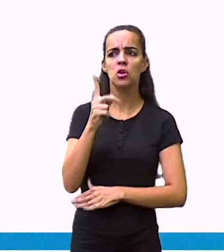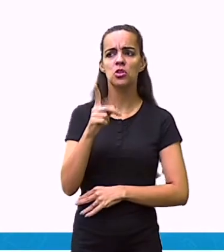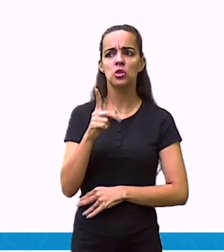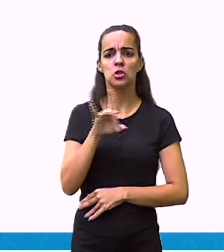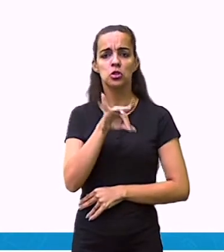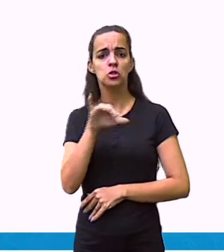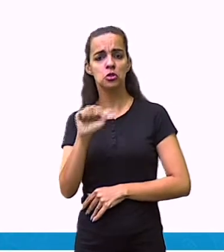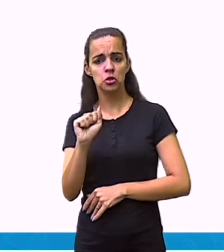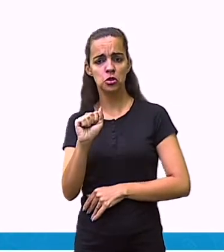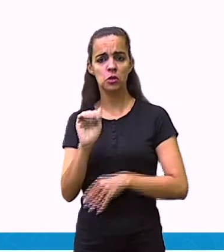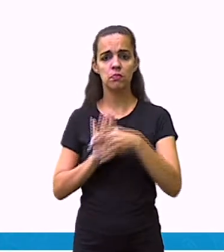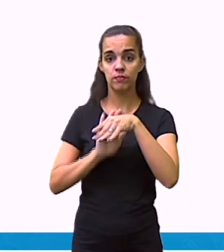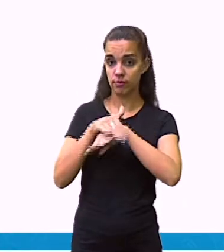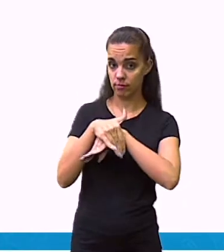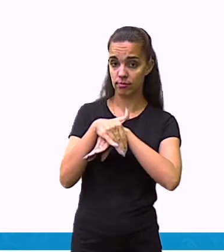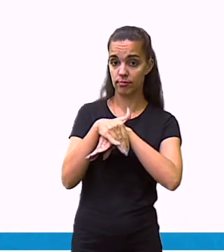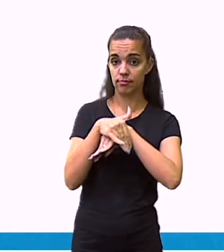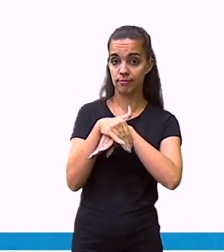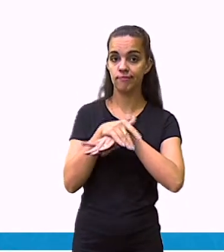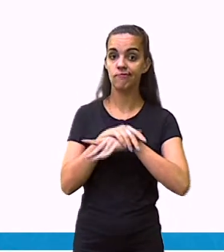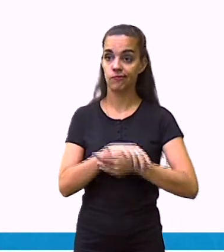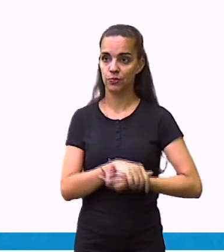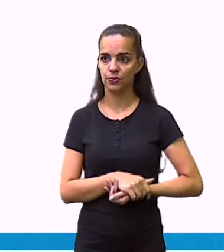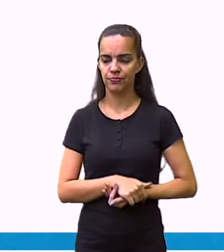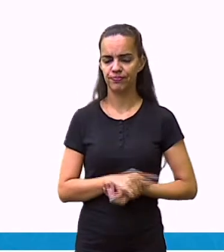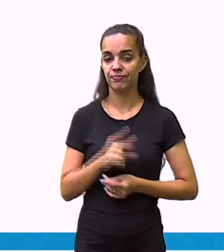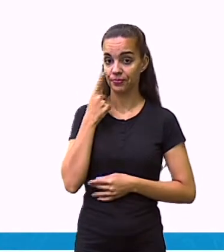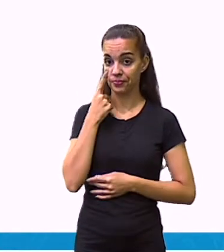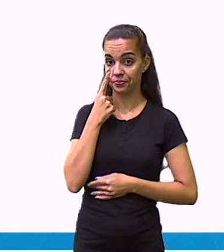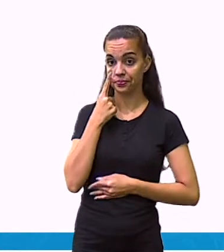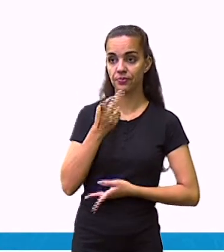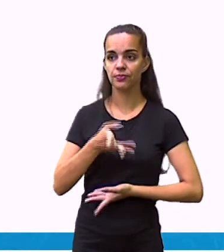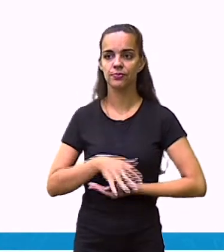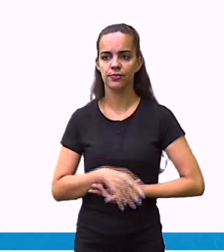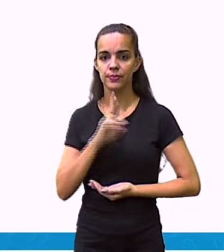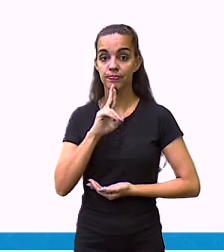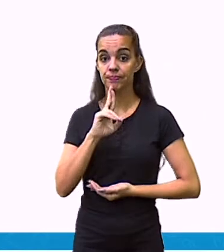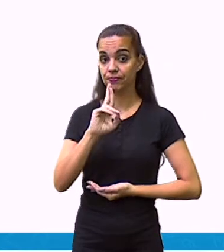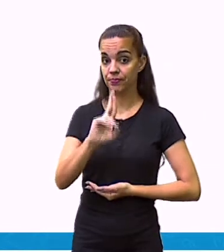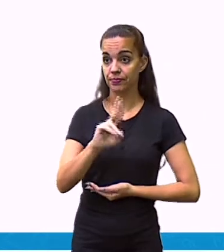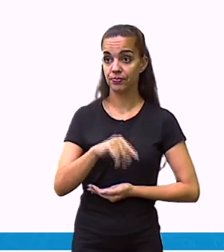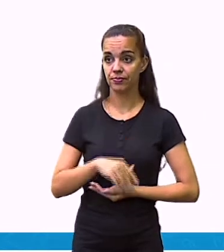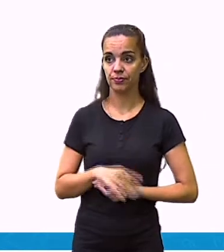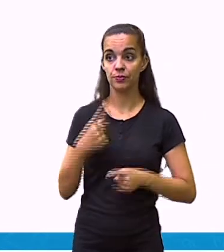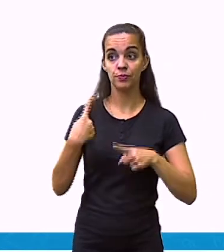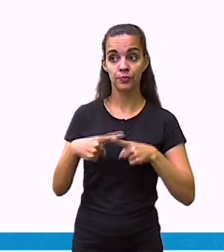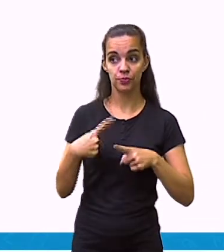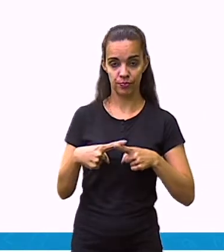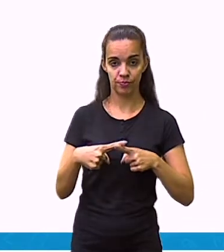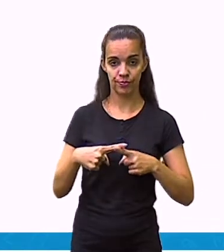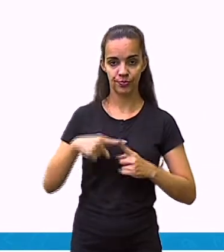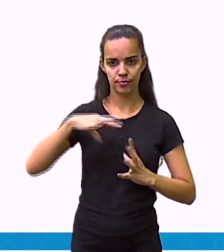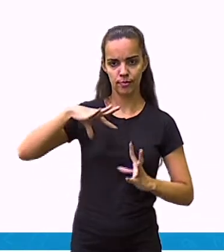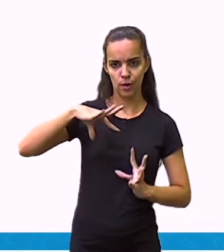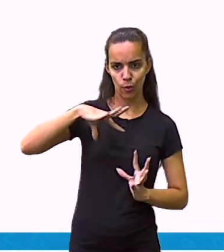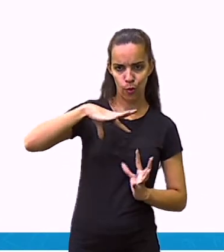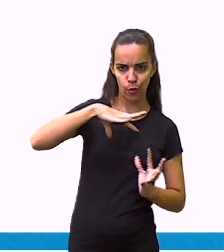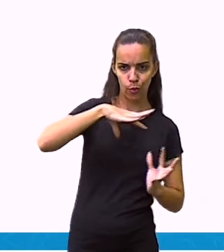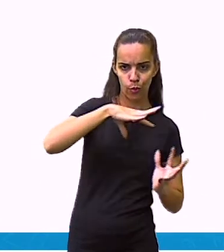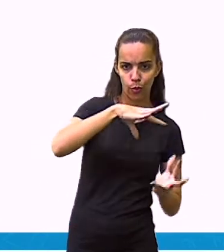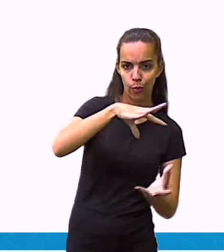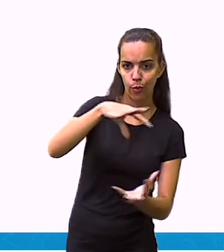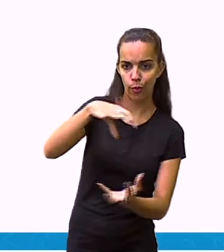dia e a noite? Veja bem, a resposta é porque a Terra, o